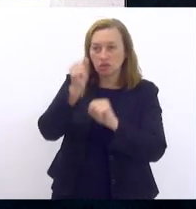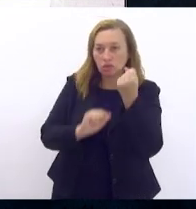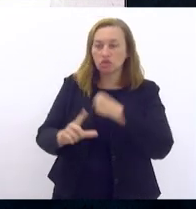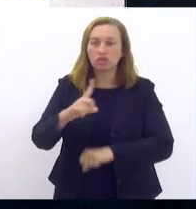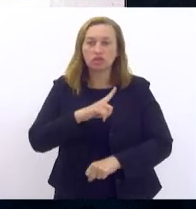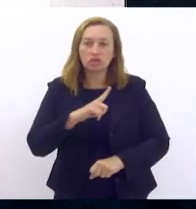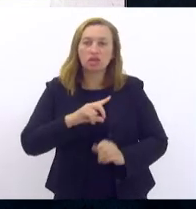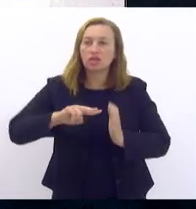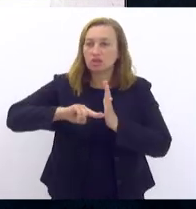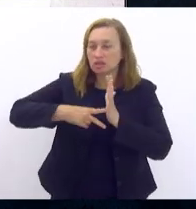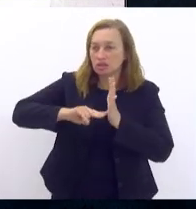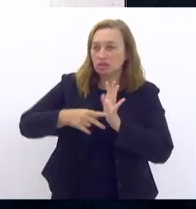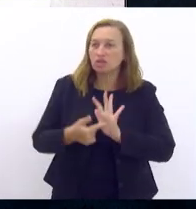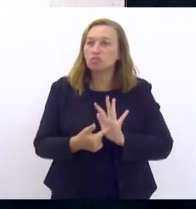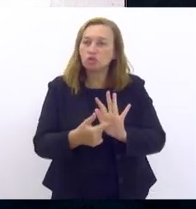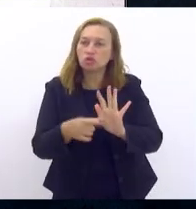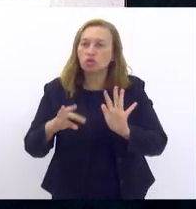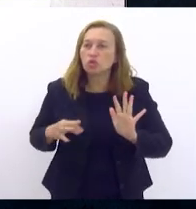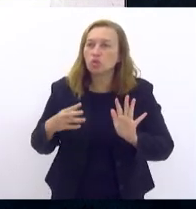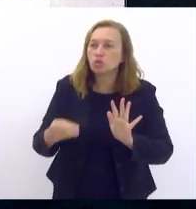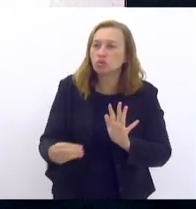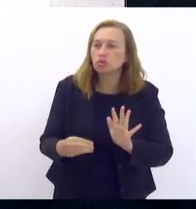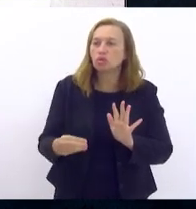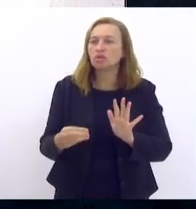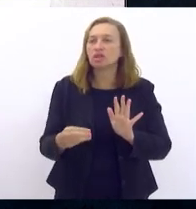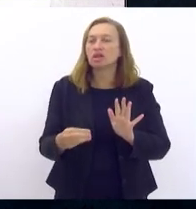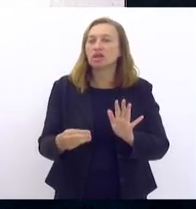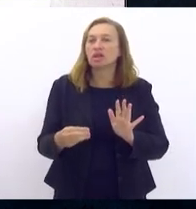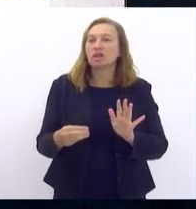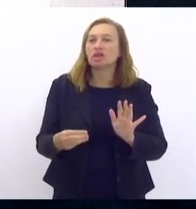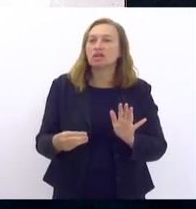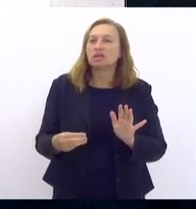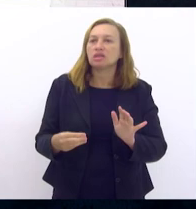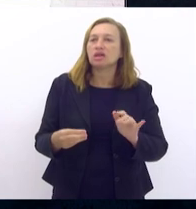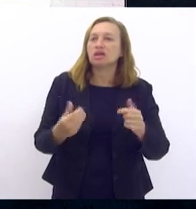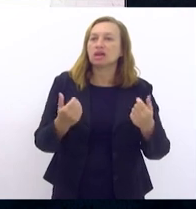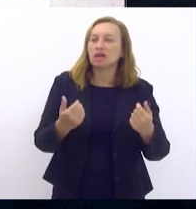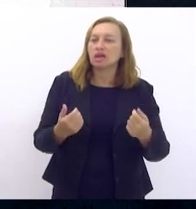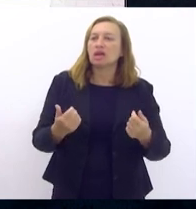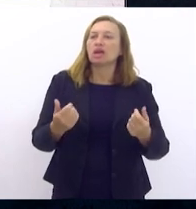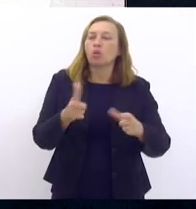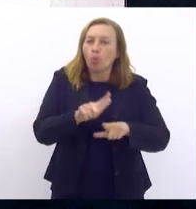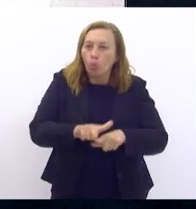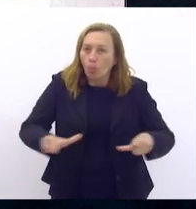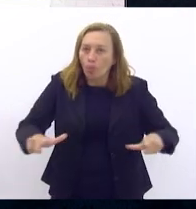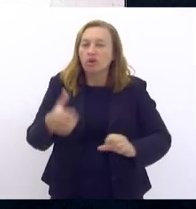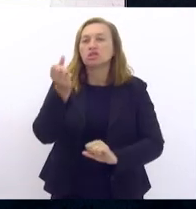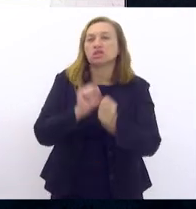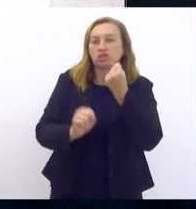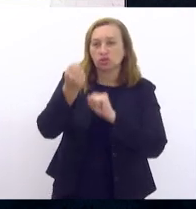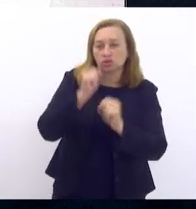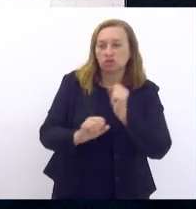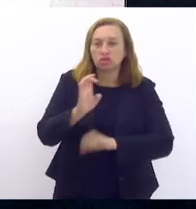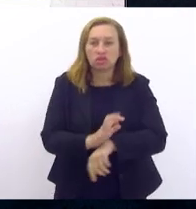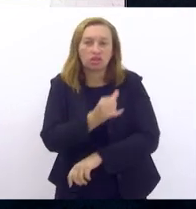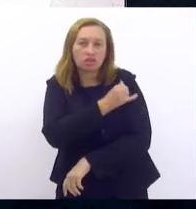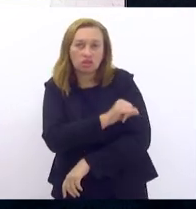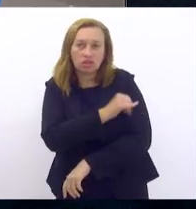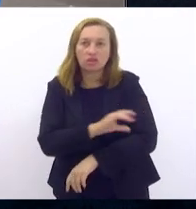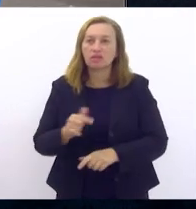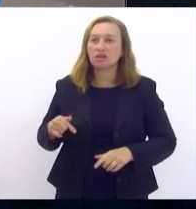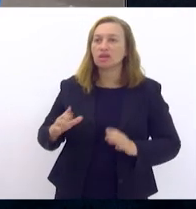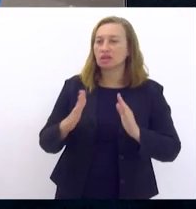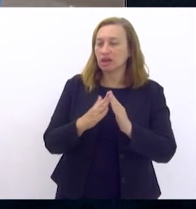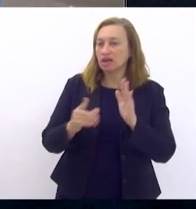o sindicato trouxe com toda a evasão das das Indústrias né do Estado do Rio de Janeiro essa casa Legislativa